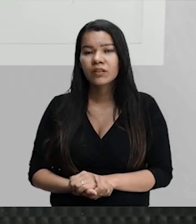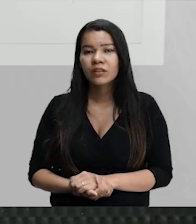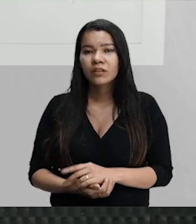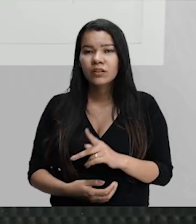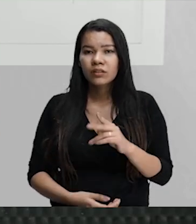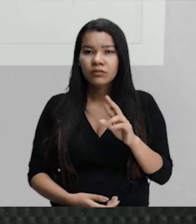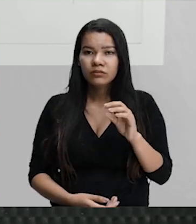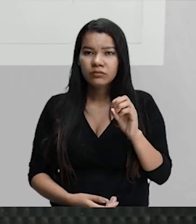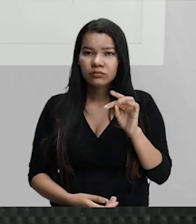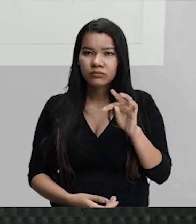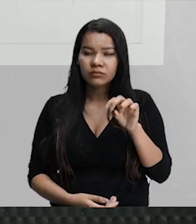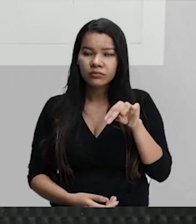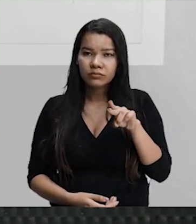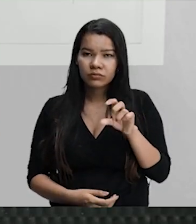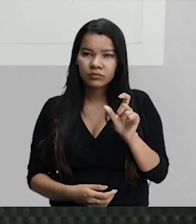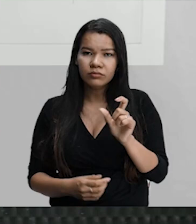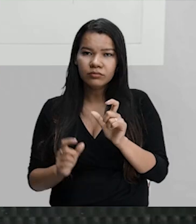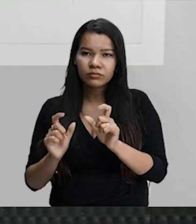partículas positivas.